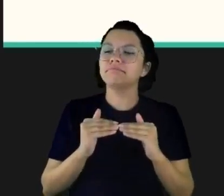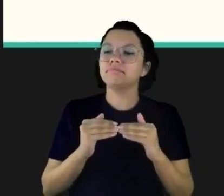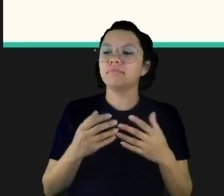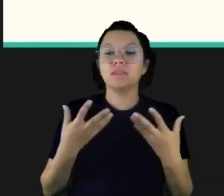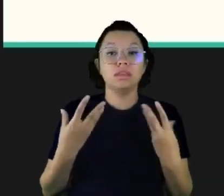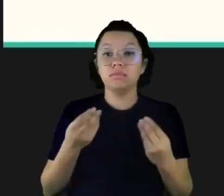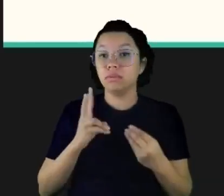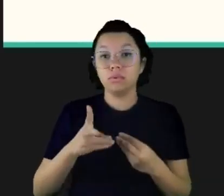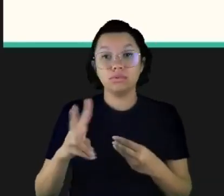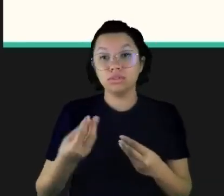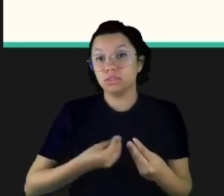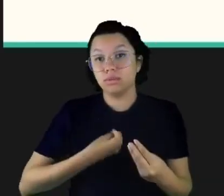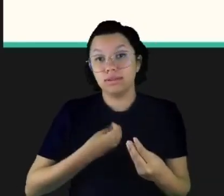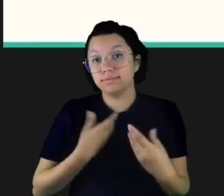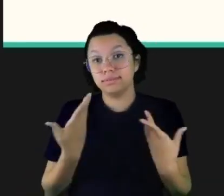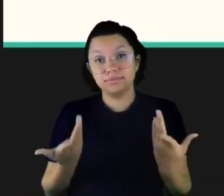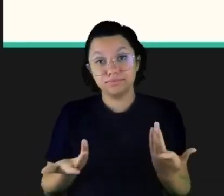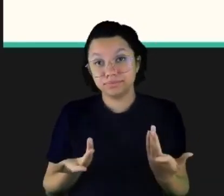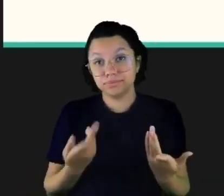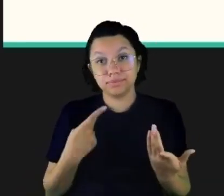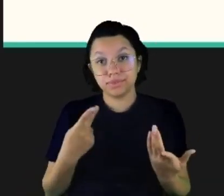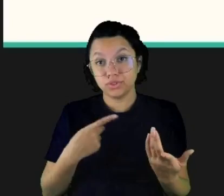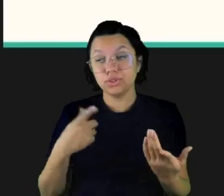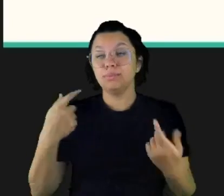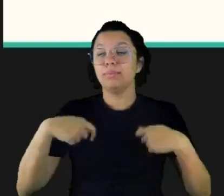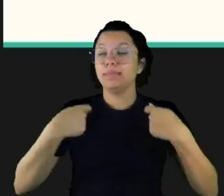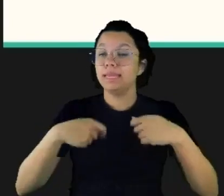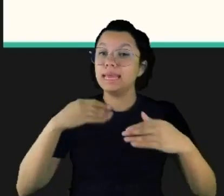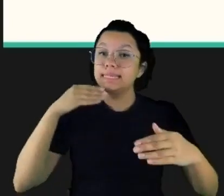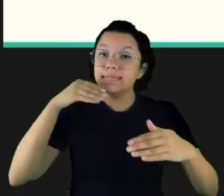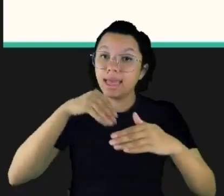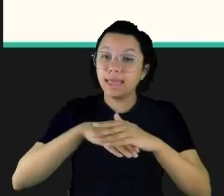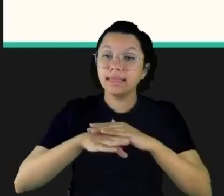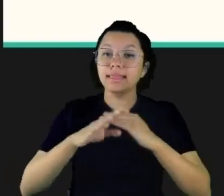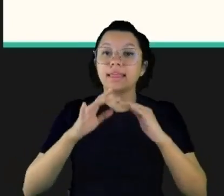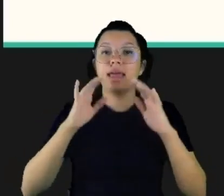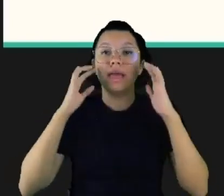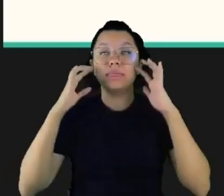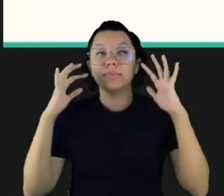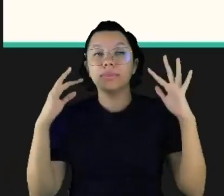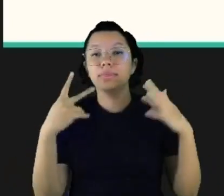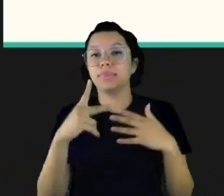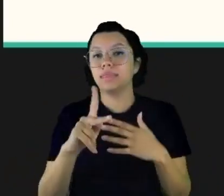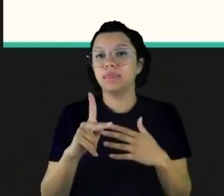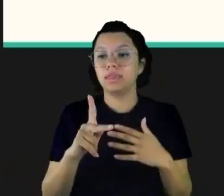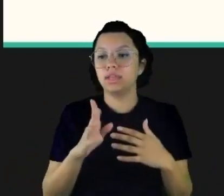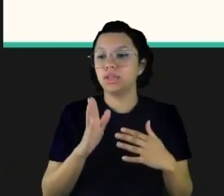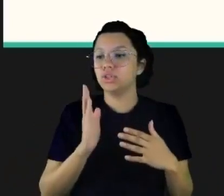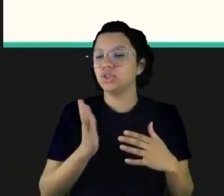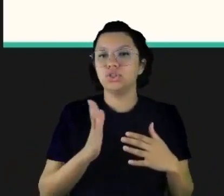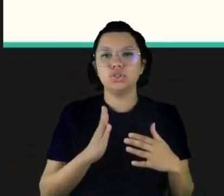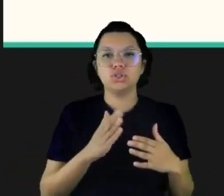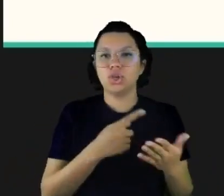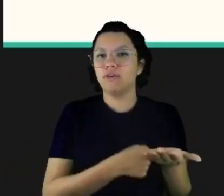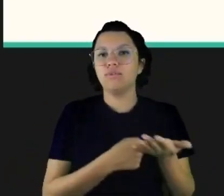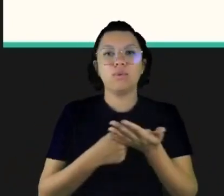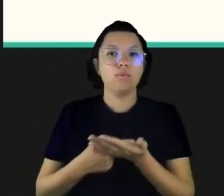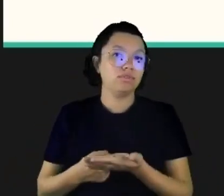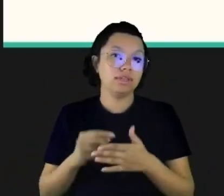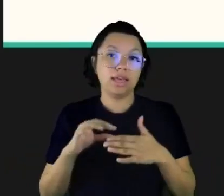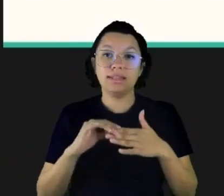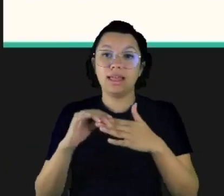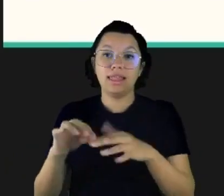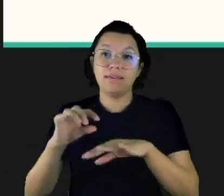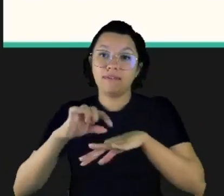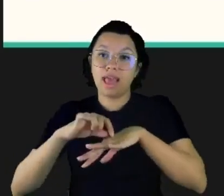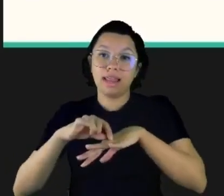vida. Né? A gente tem que entrar nessa onda dele. Já fui convidada para levar a aliança do casamento de uma senhorinha. Eu vou me